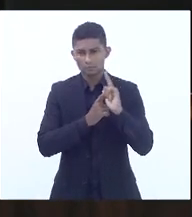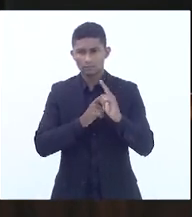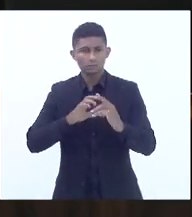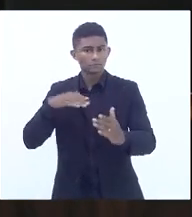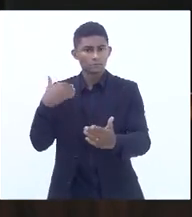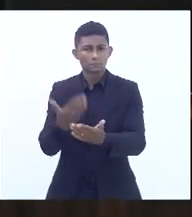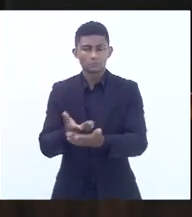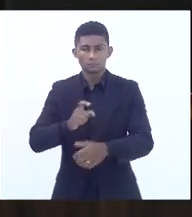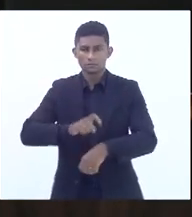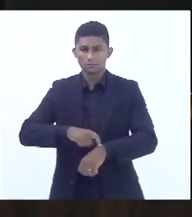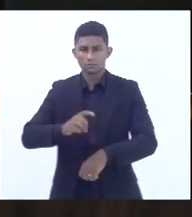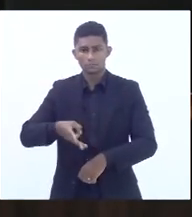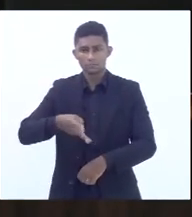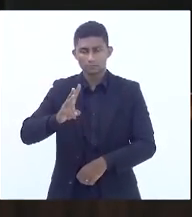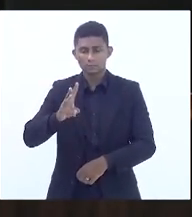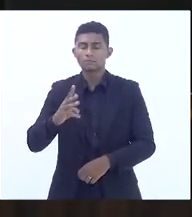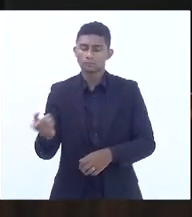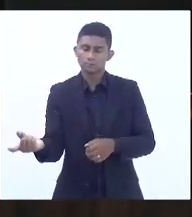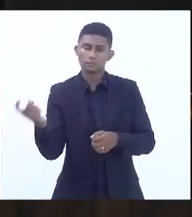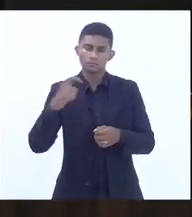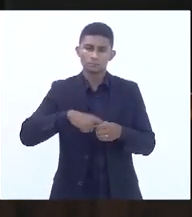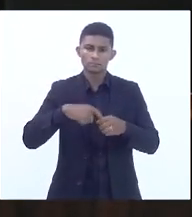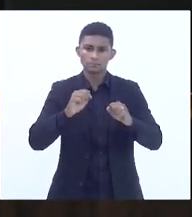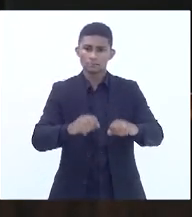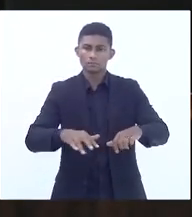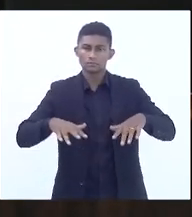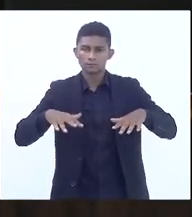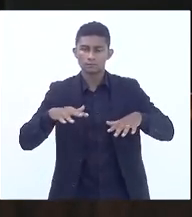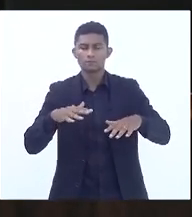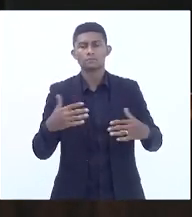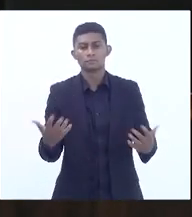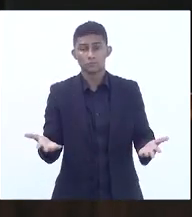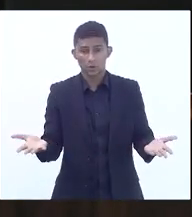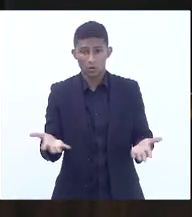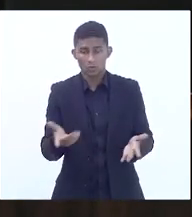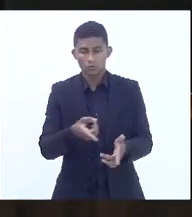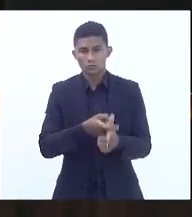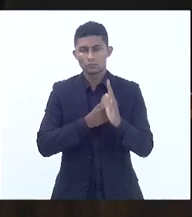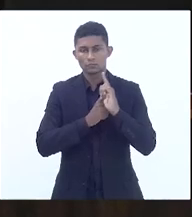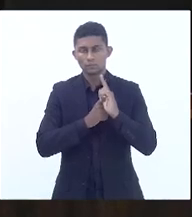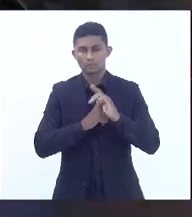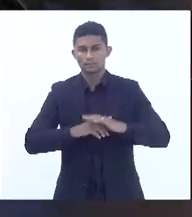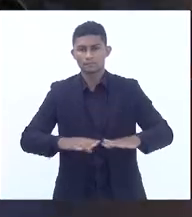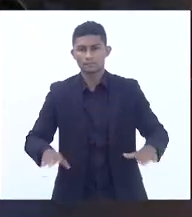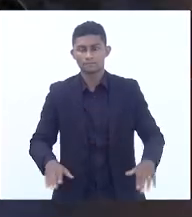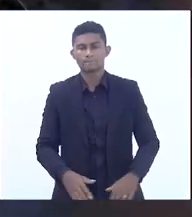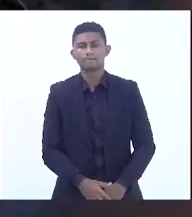15 horas, quando retornaremos com a ordem do dia. Está suspensa a sessão.